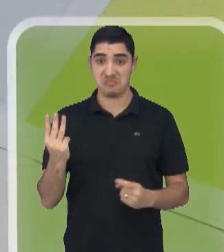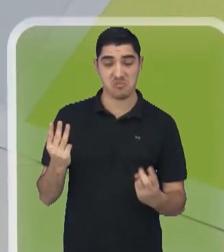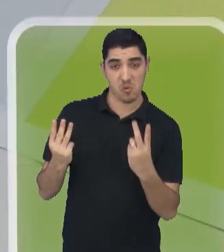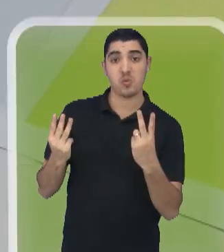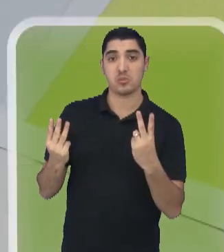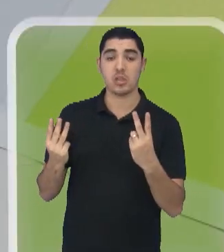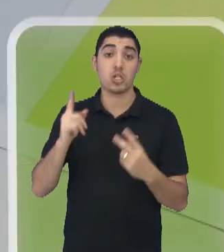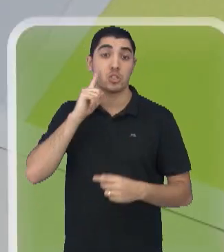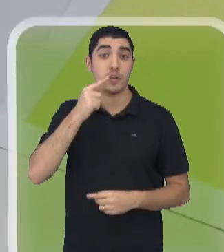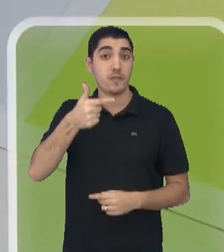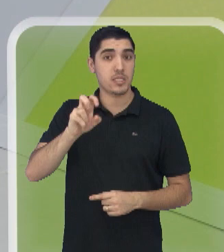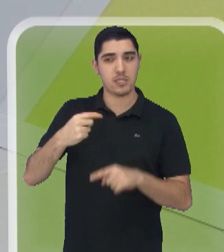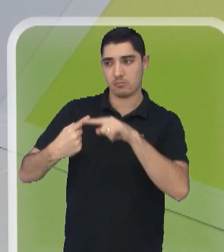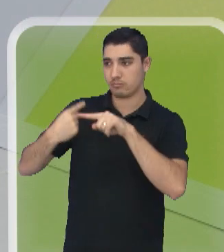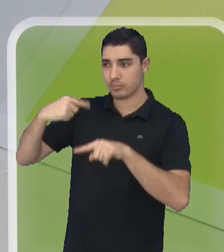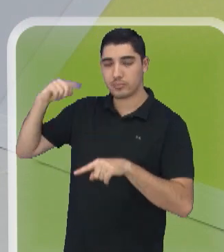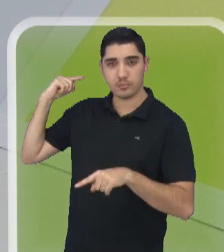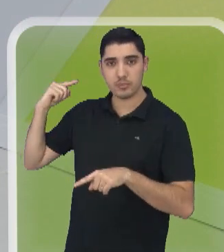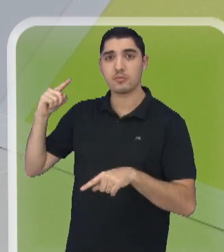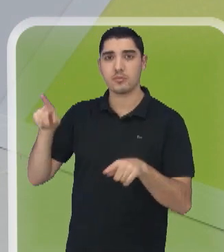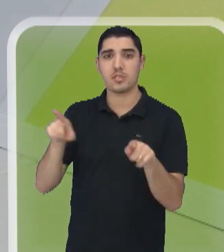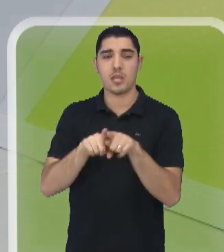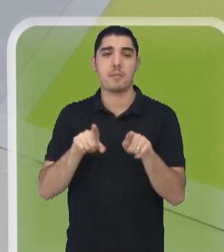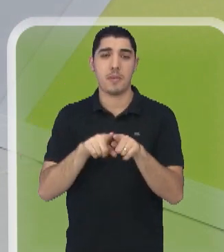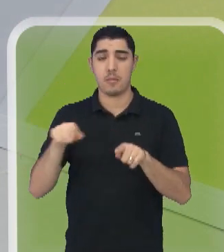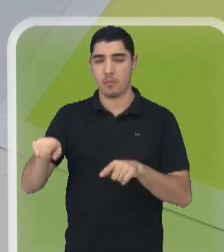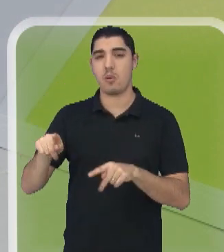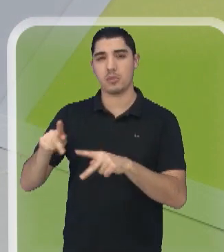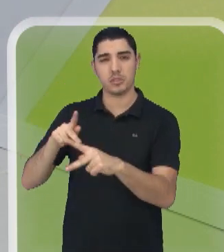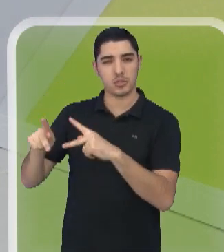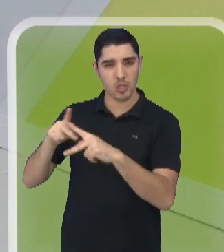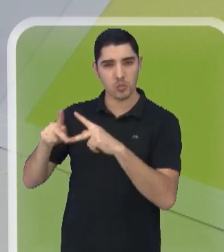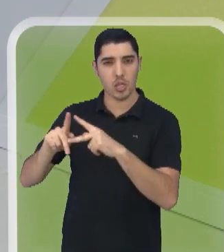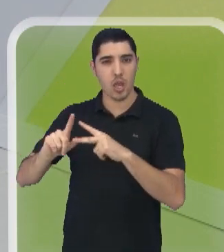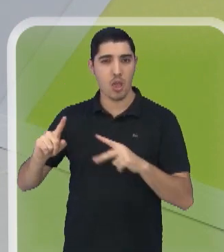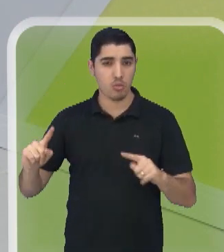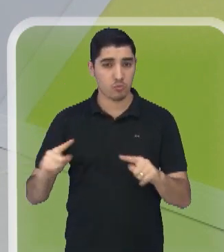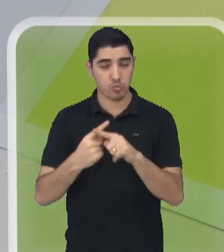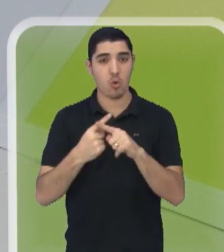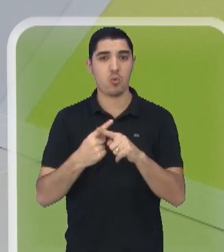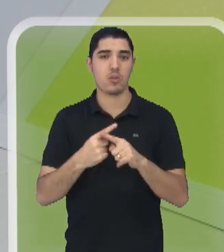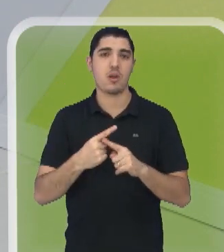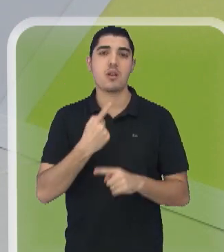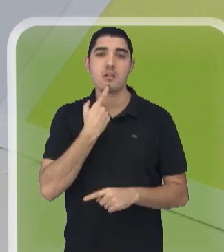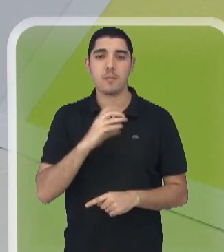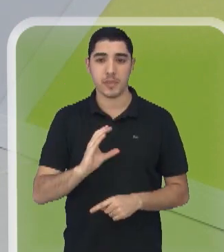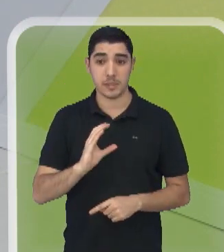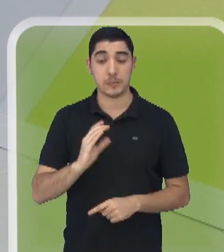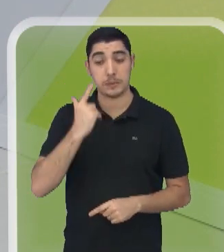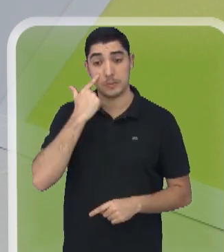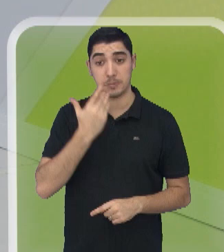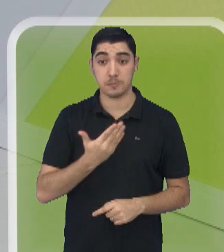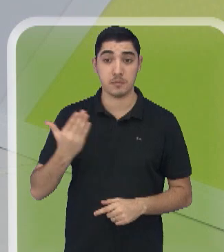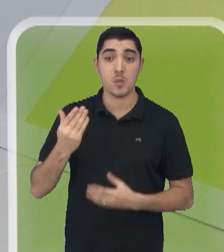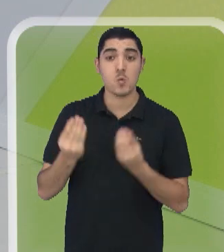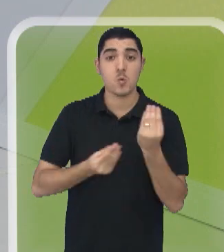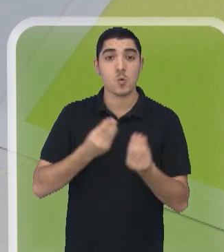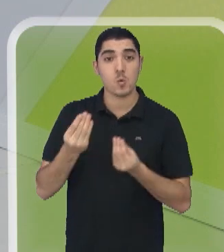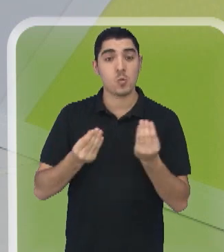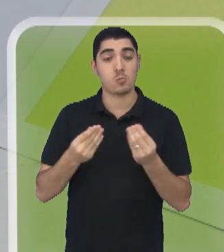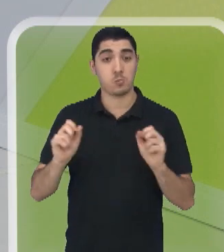dia 25 e no dia 26, o jogo isolado da equipe do São José contra a equipe do Campinas. Vamos ver como é que ficaram as semifinais da Copa